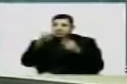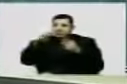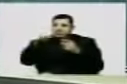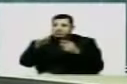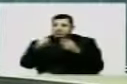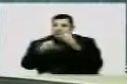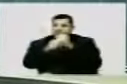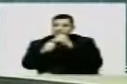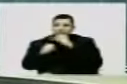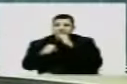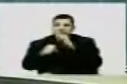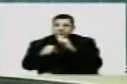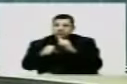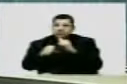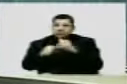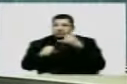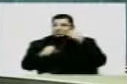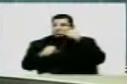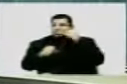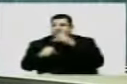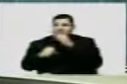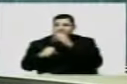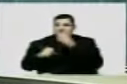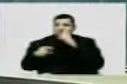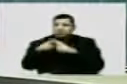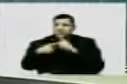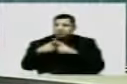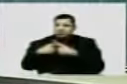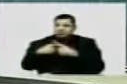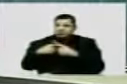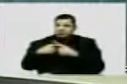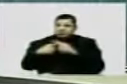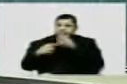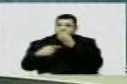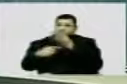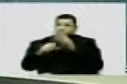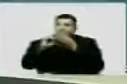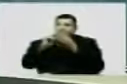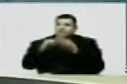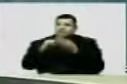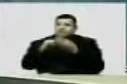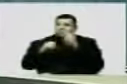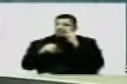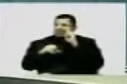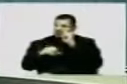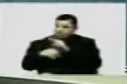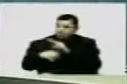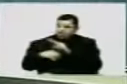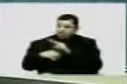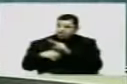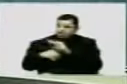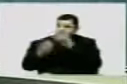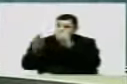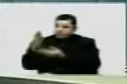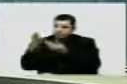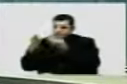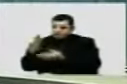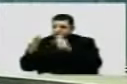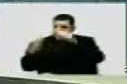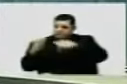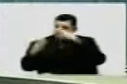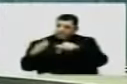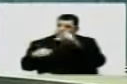das contas de energia elétrica e telefonia. Portanto, sem avaliar as